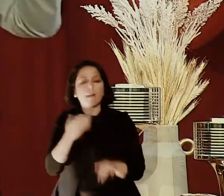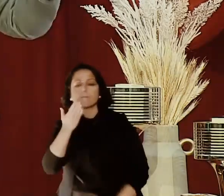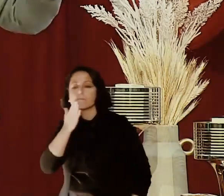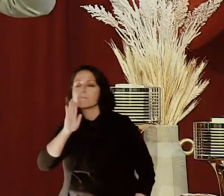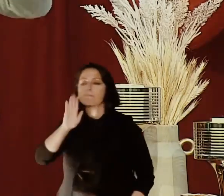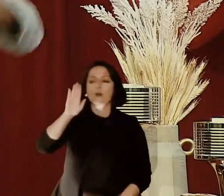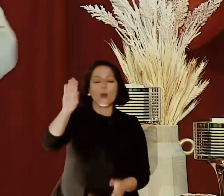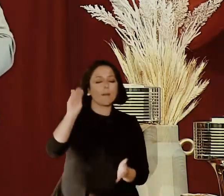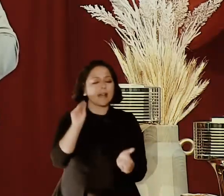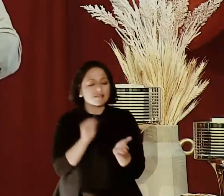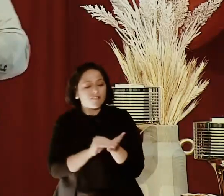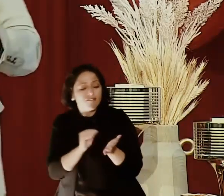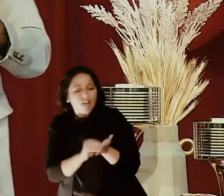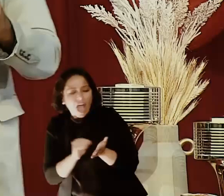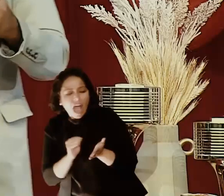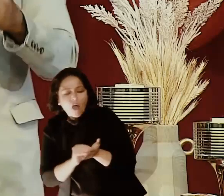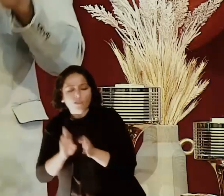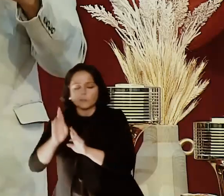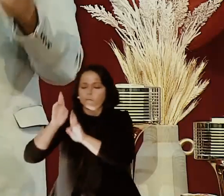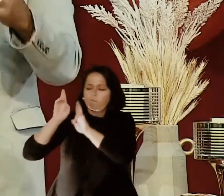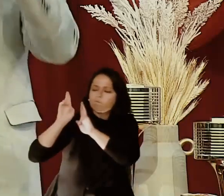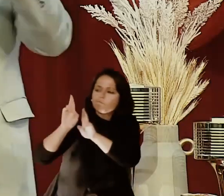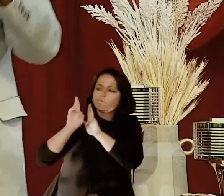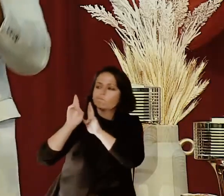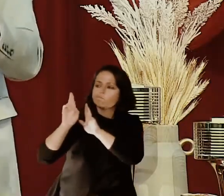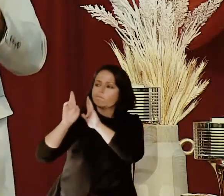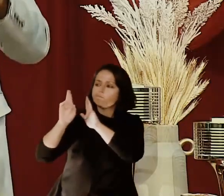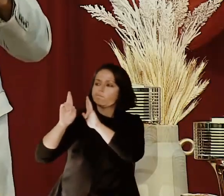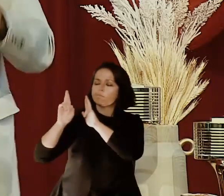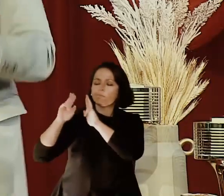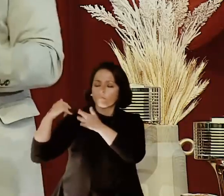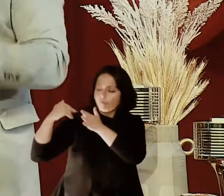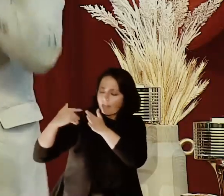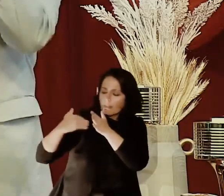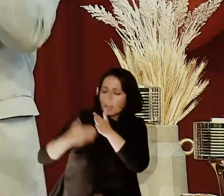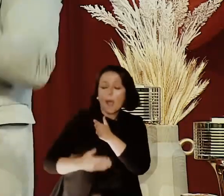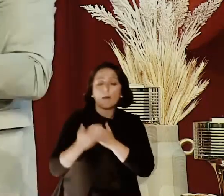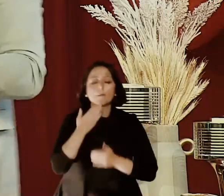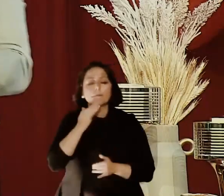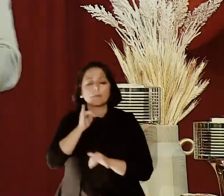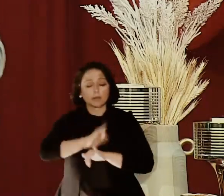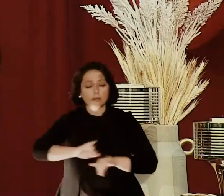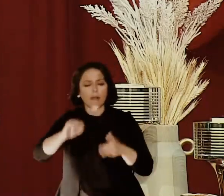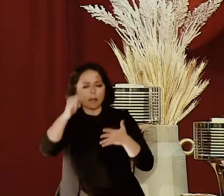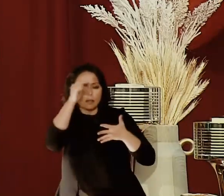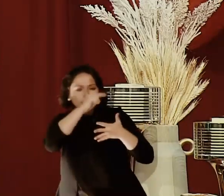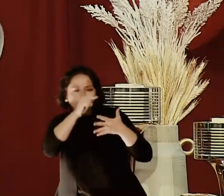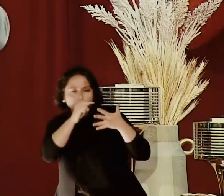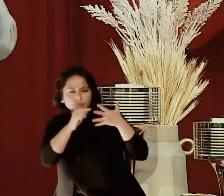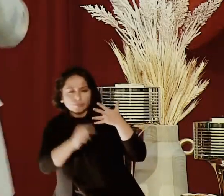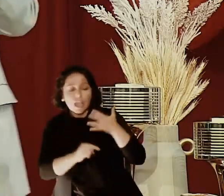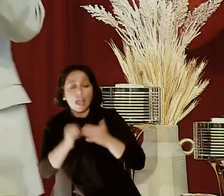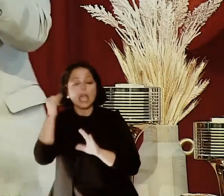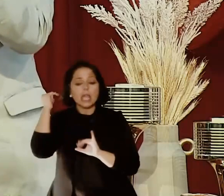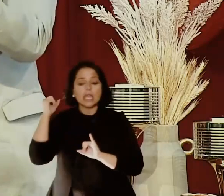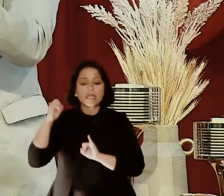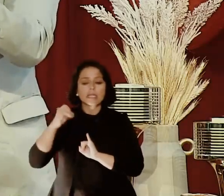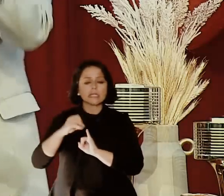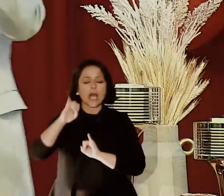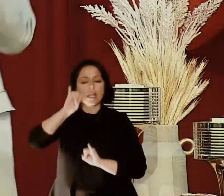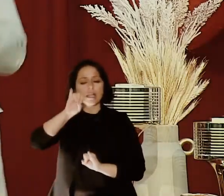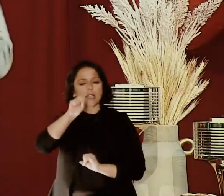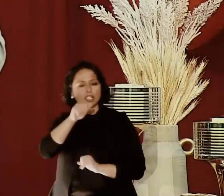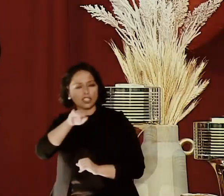serem manifestadas e cumpridas. E dentre várias profecias acerca do Messias, eu vou destacar aqui, queridos, Isaías